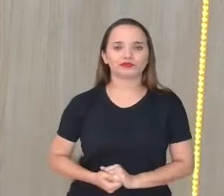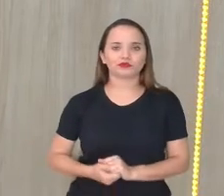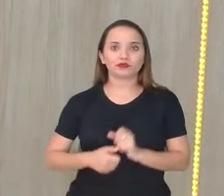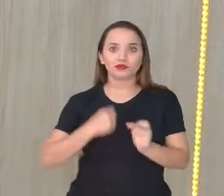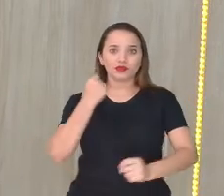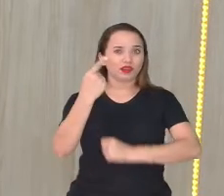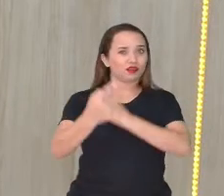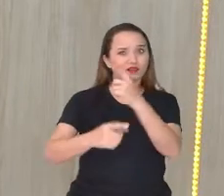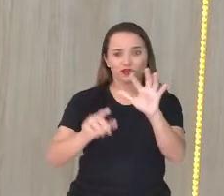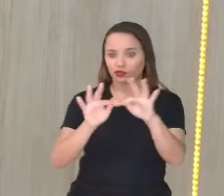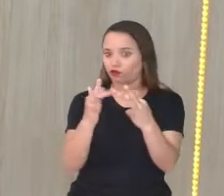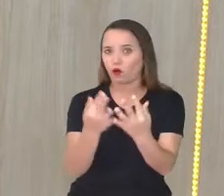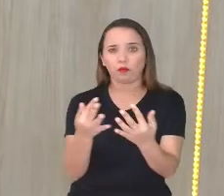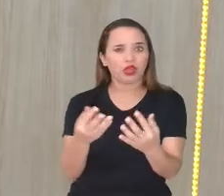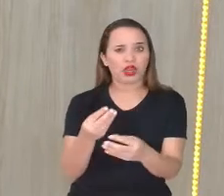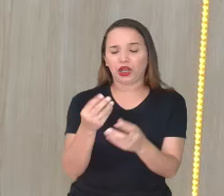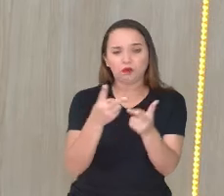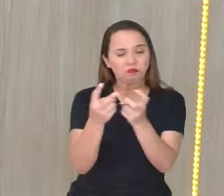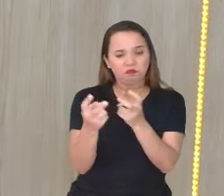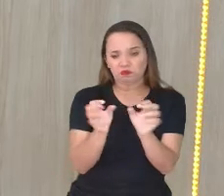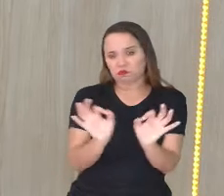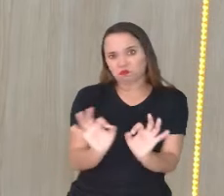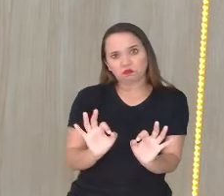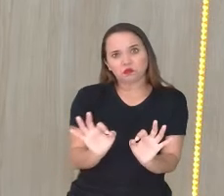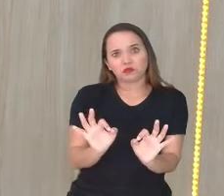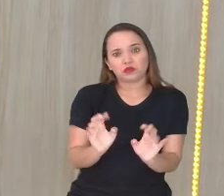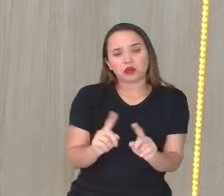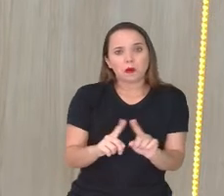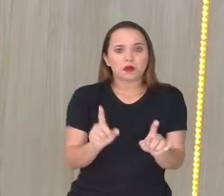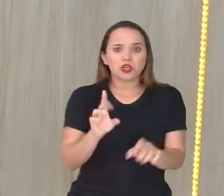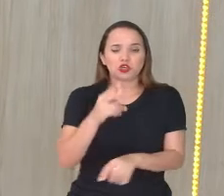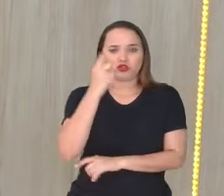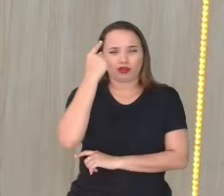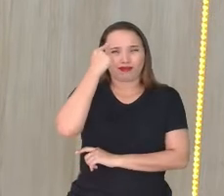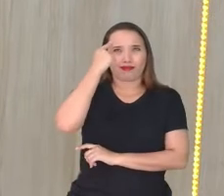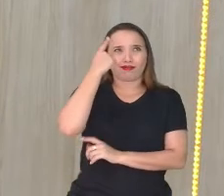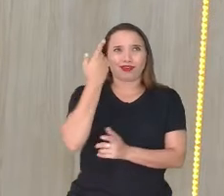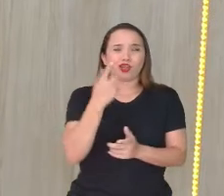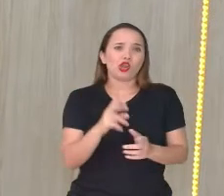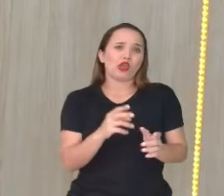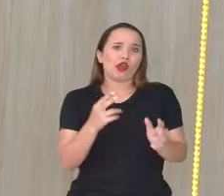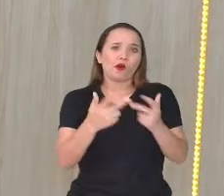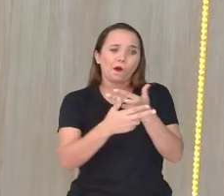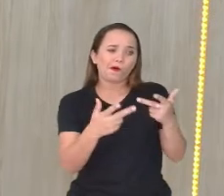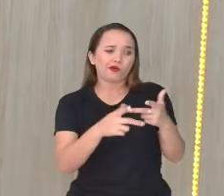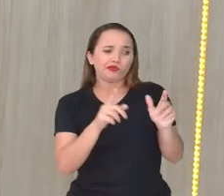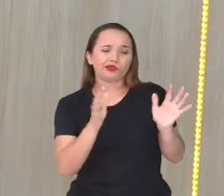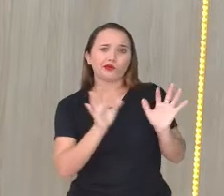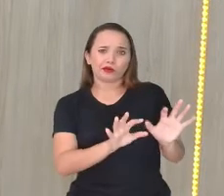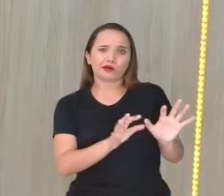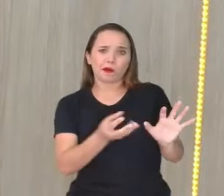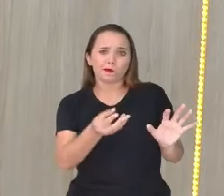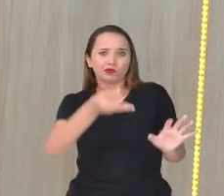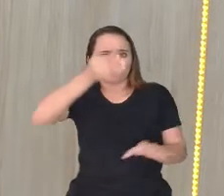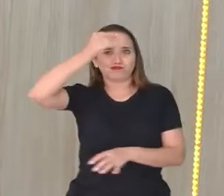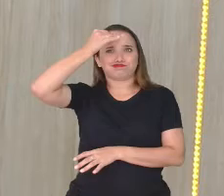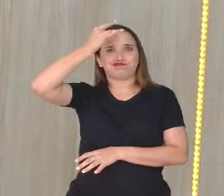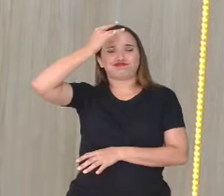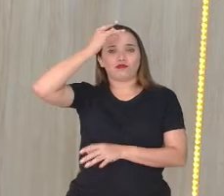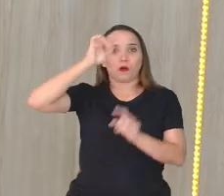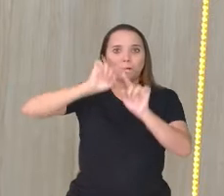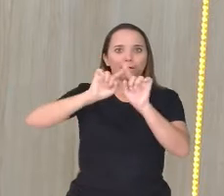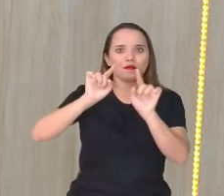percebe e cria aqueles rótulos. Mas o professor, que ele tem essa avaliação, ele tem